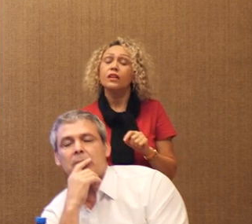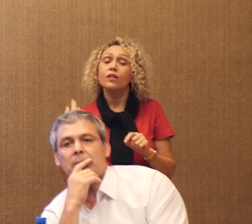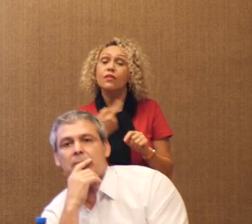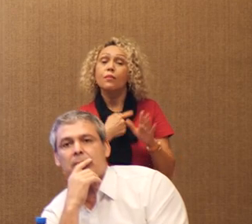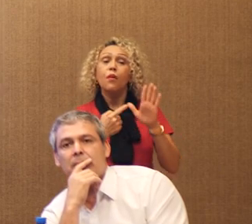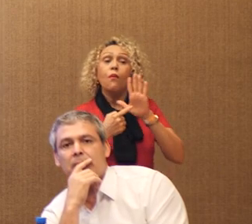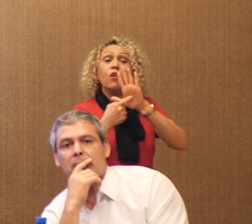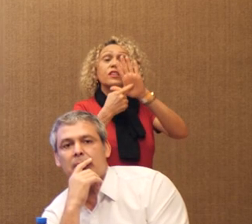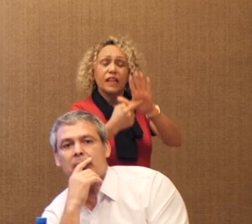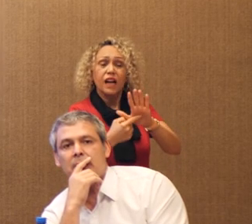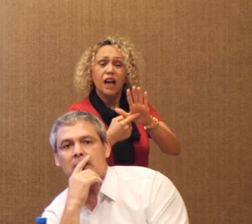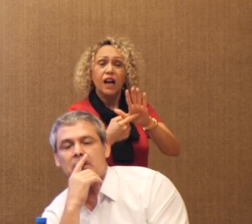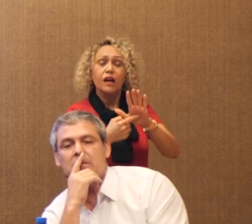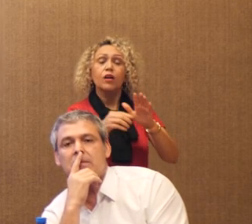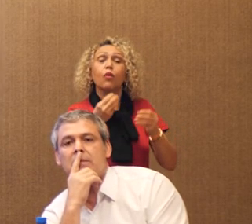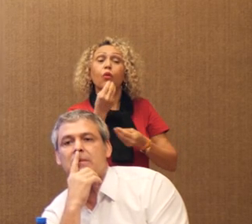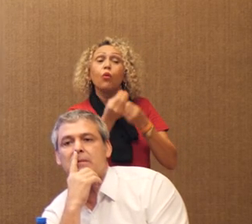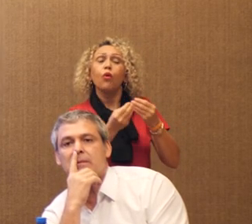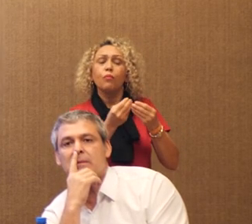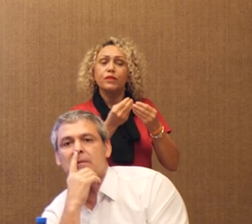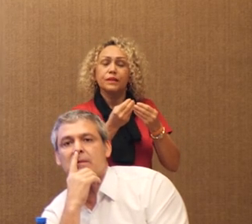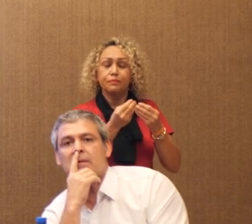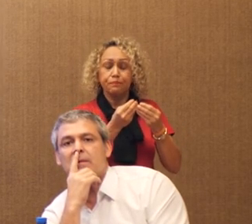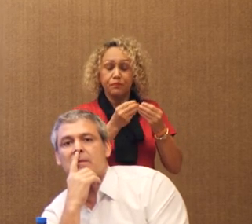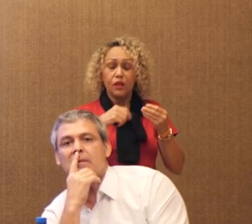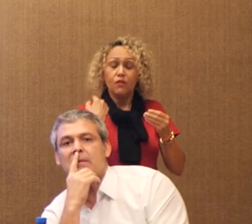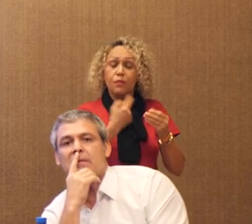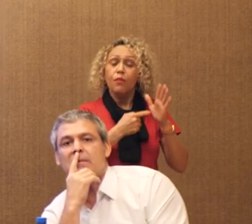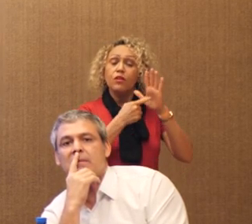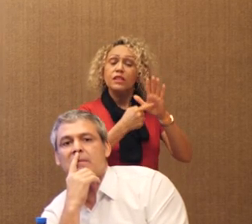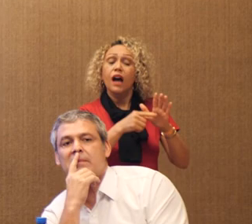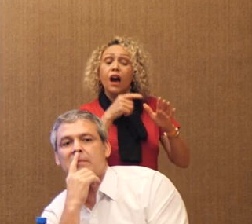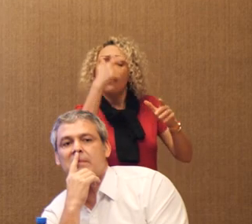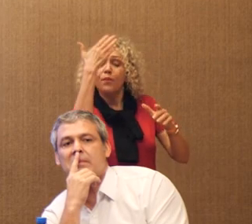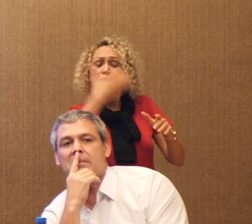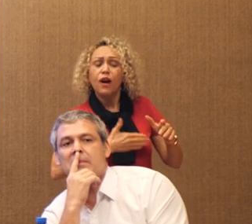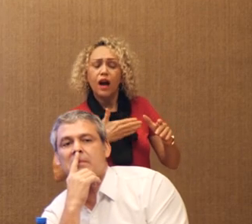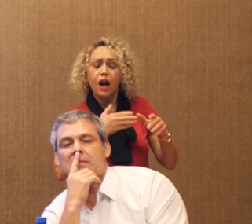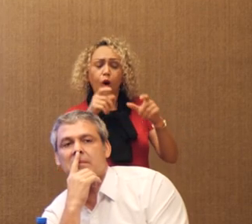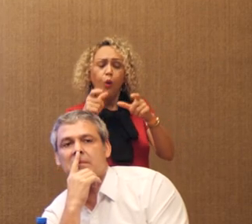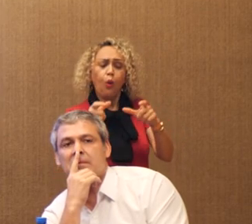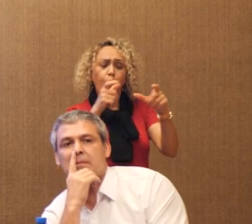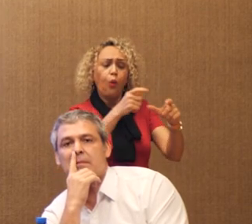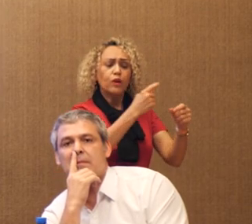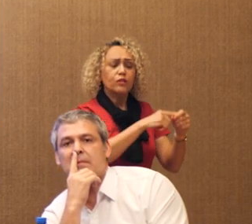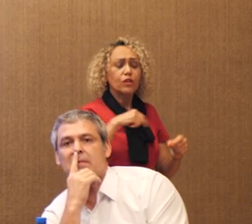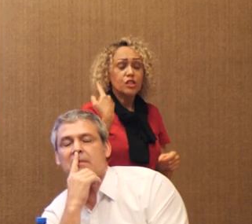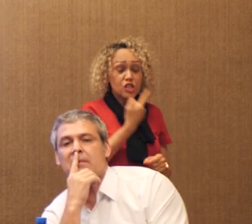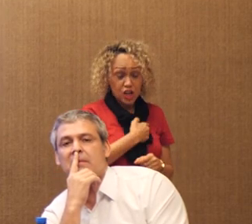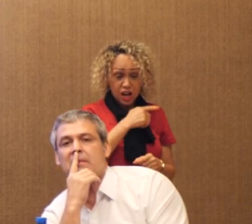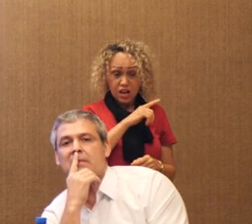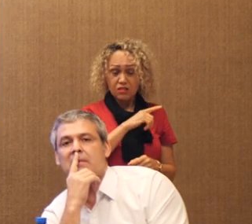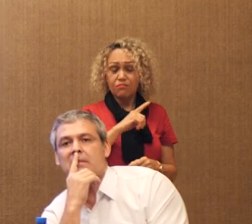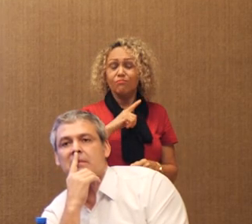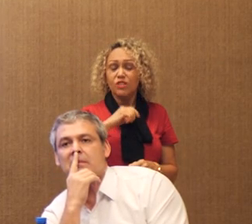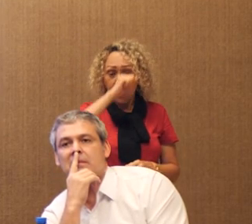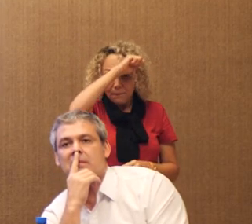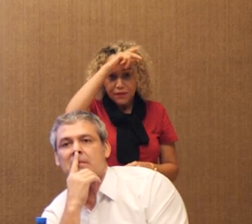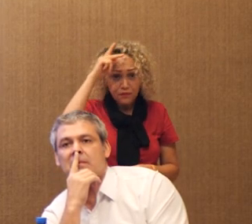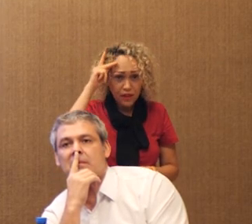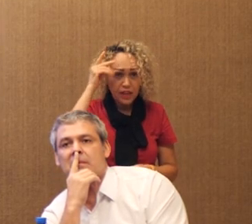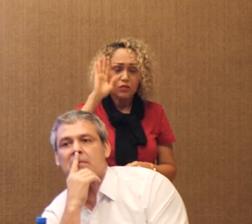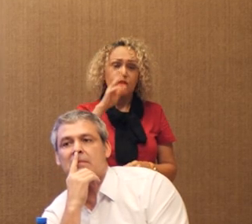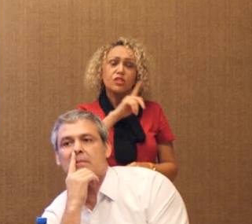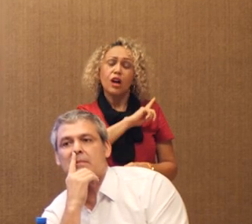nós não governamos, como vamos enfrentar e que proposta nós iremos apresentar. Tem questões que vão